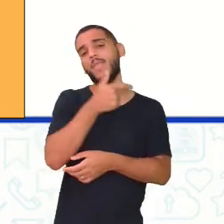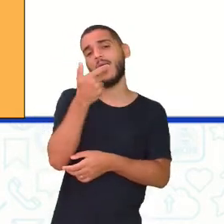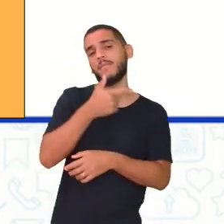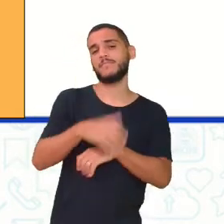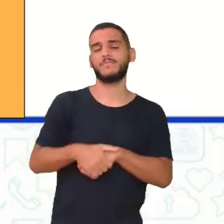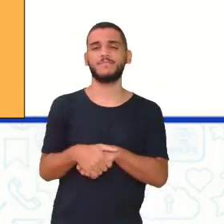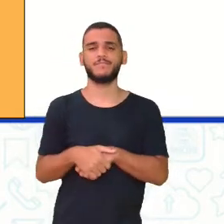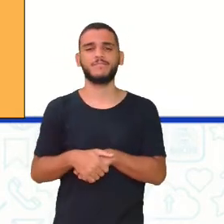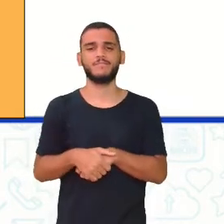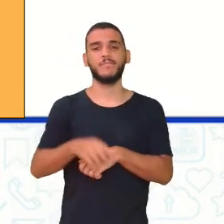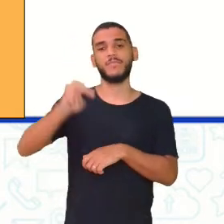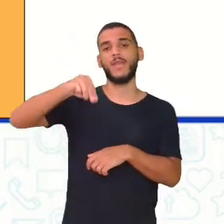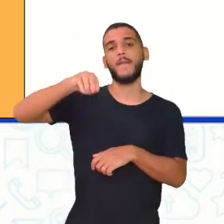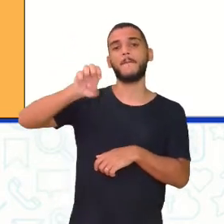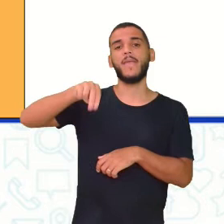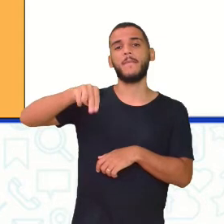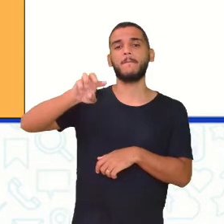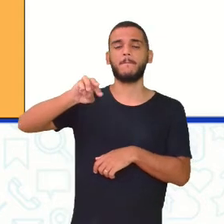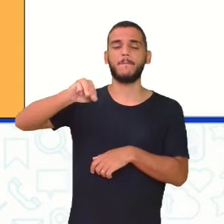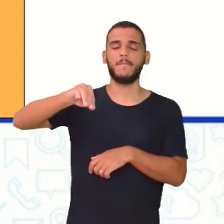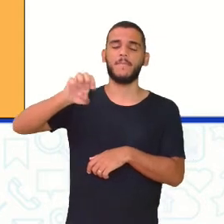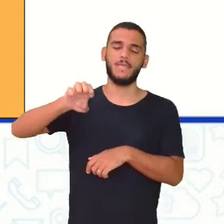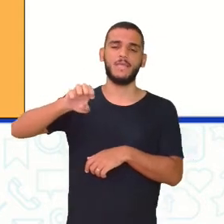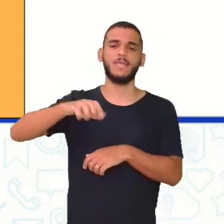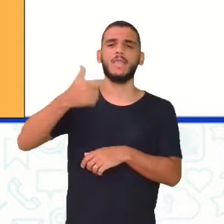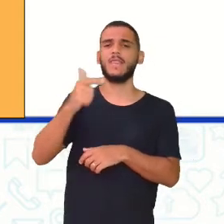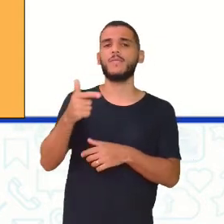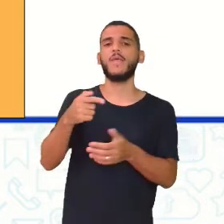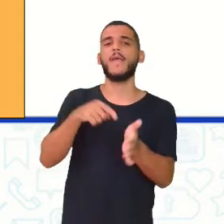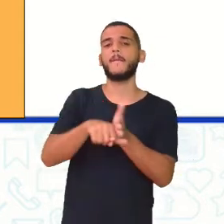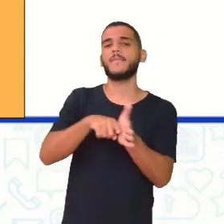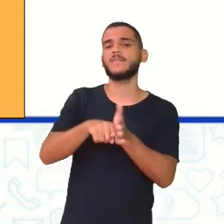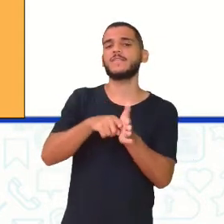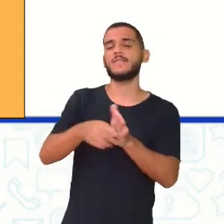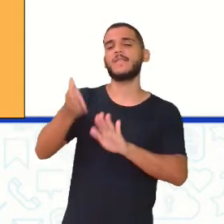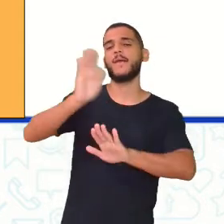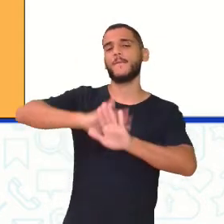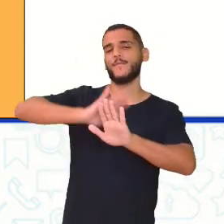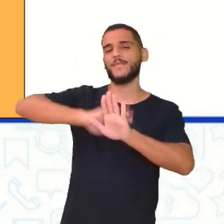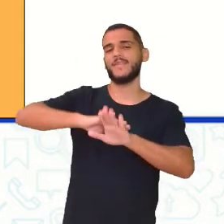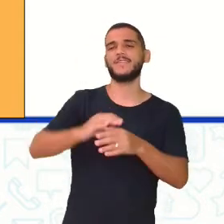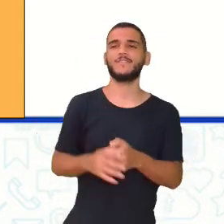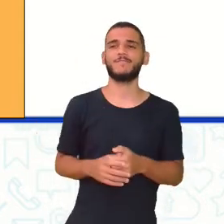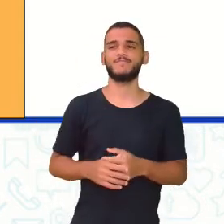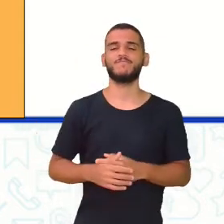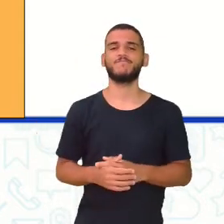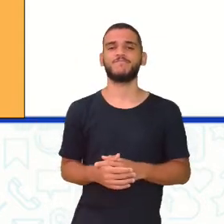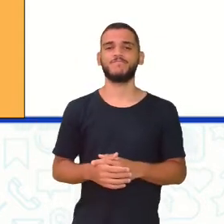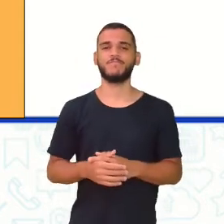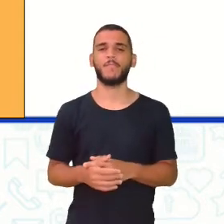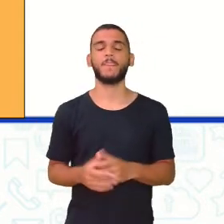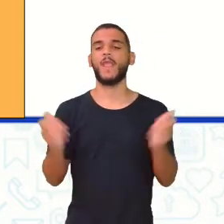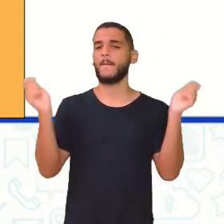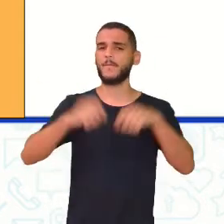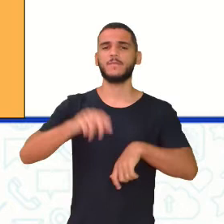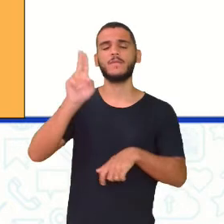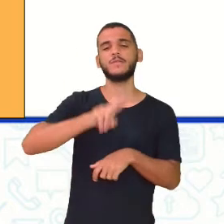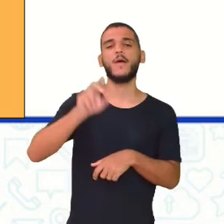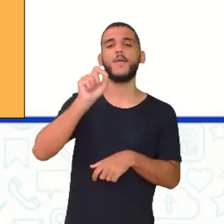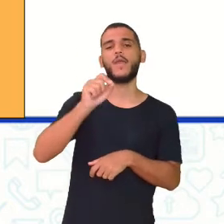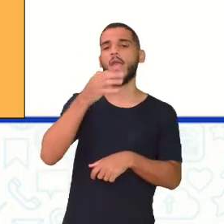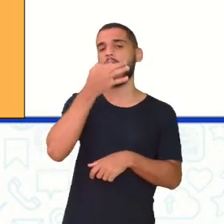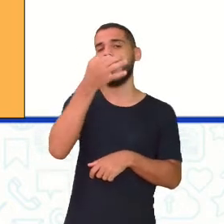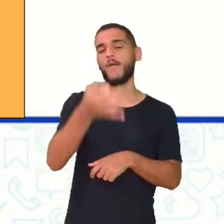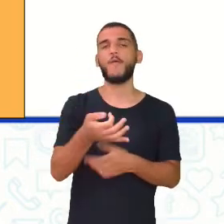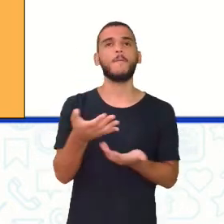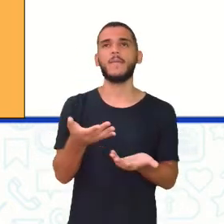há no meme uma pesquisa por trás, né? Pode ser que ele use argumentos legítimos, mas pode ser que não, porque o